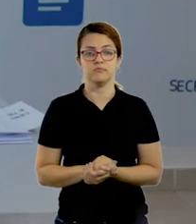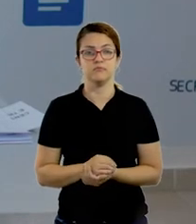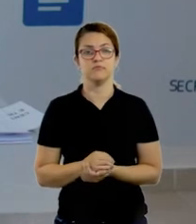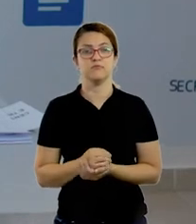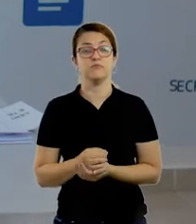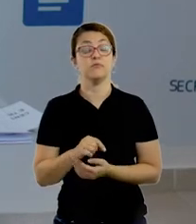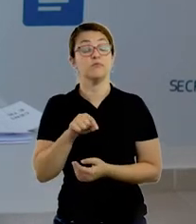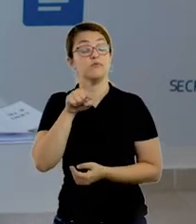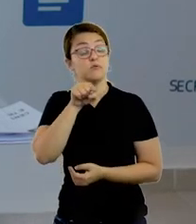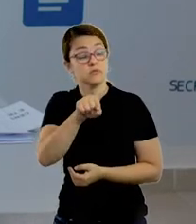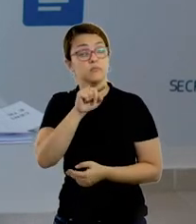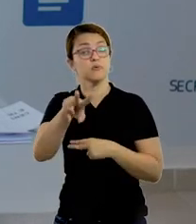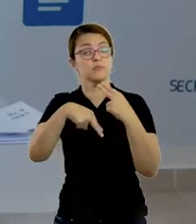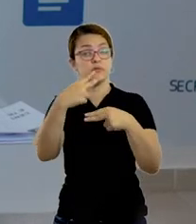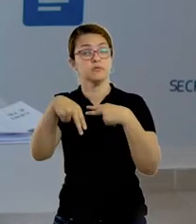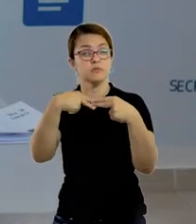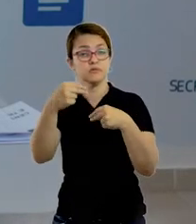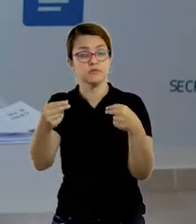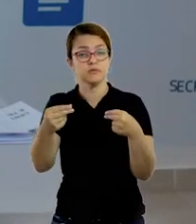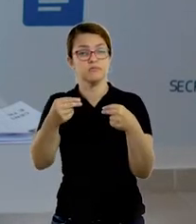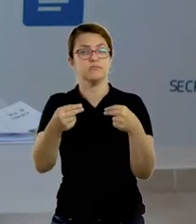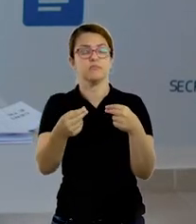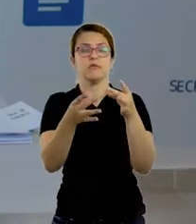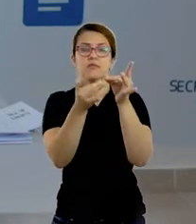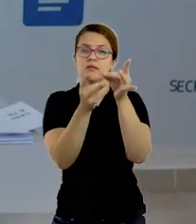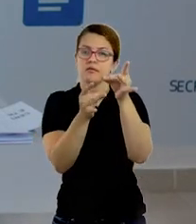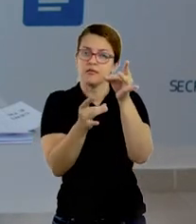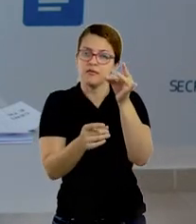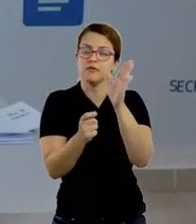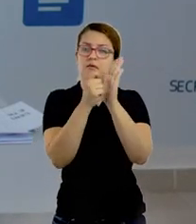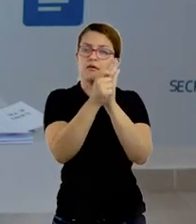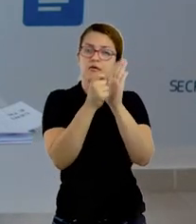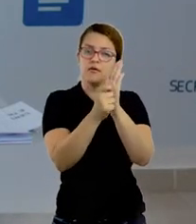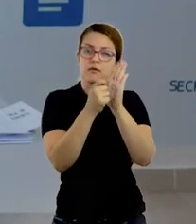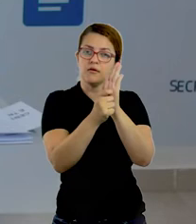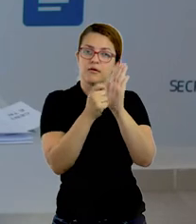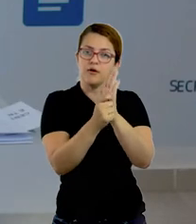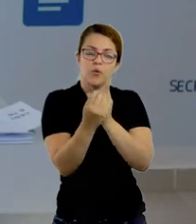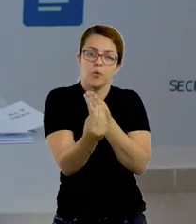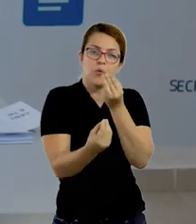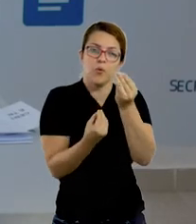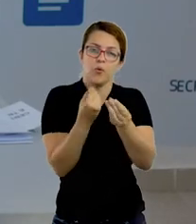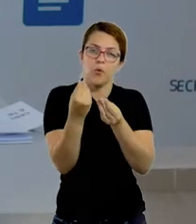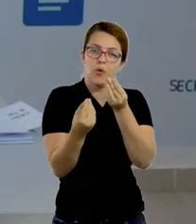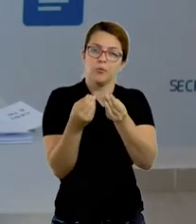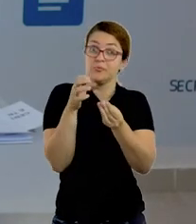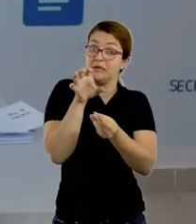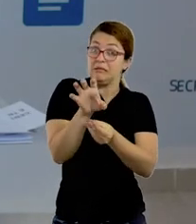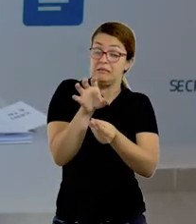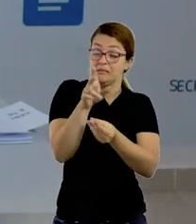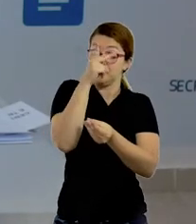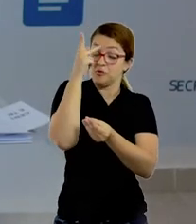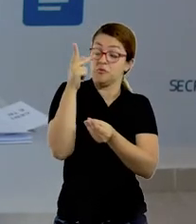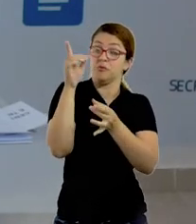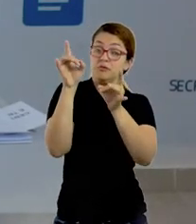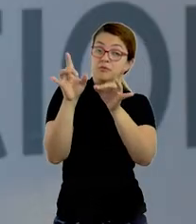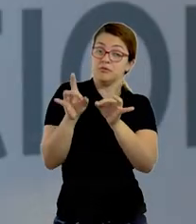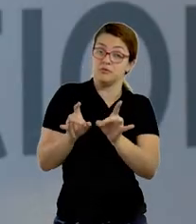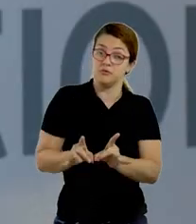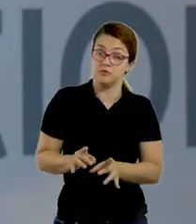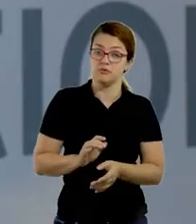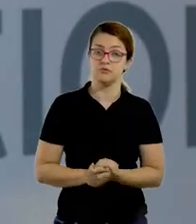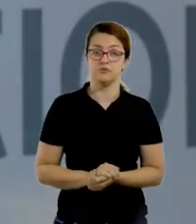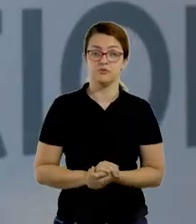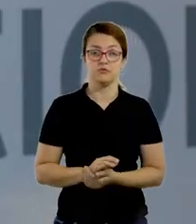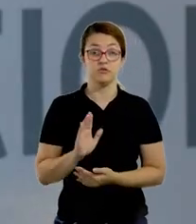E vocês vão produzir um texto descrevendo como é essa pessoa que é especial para você.